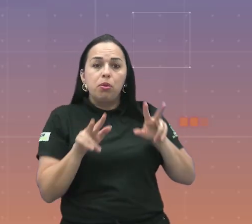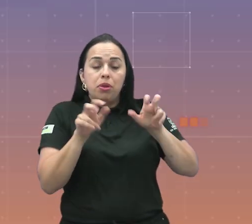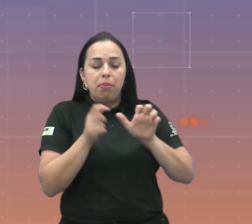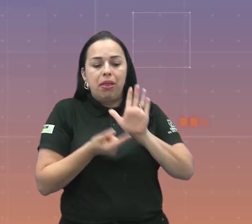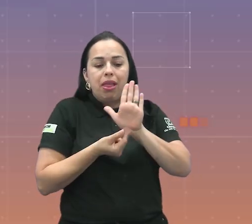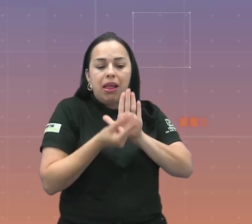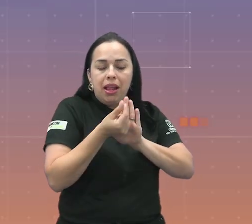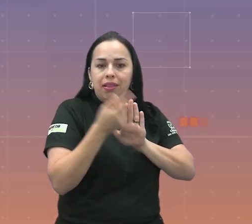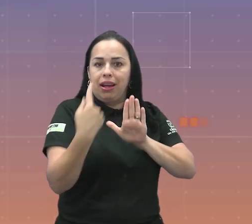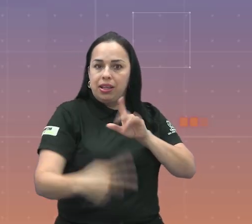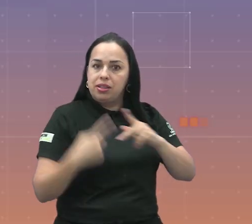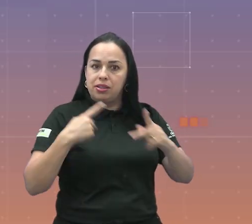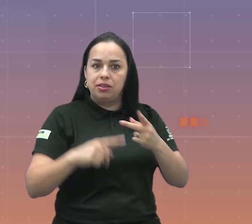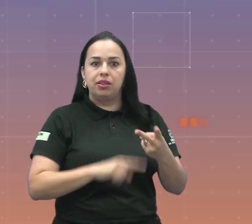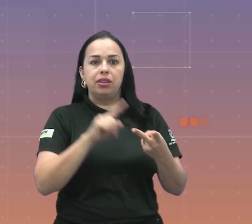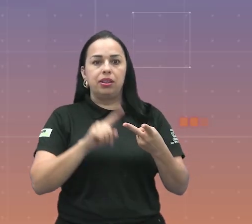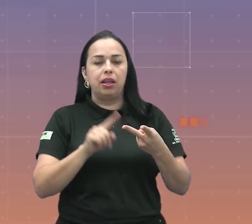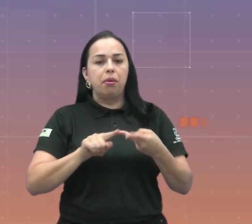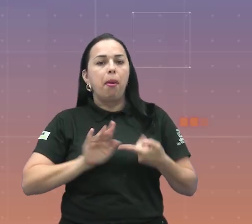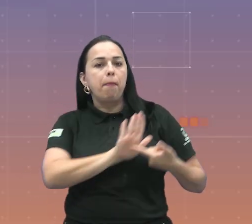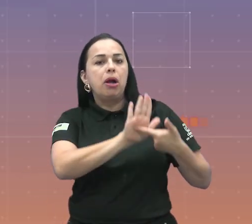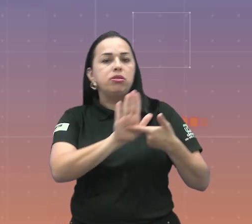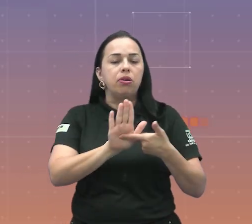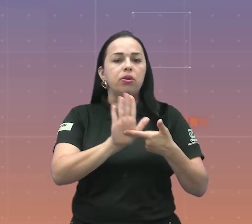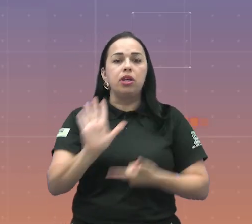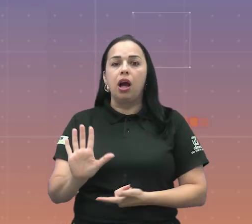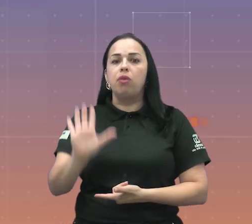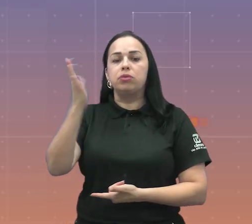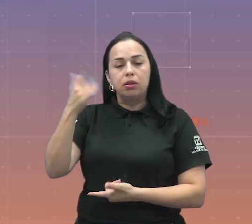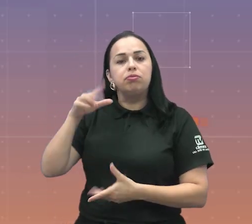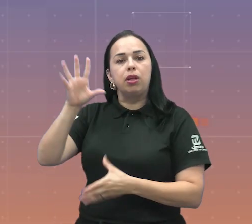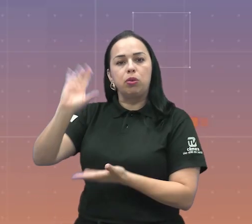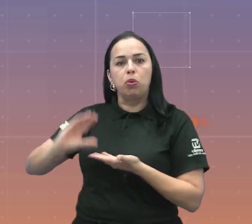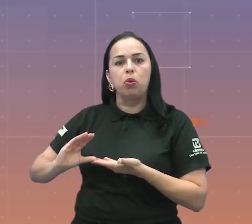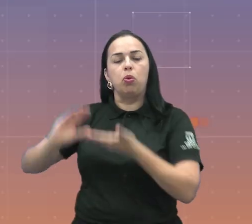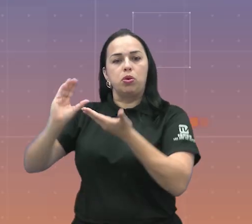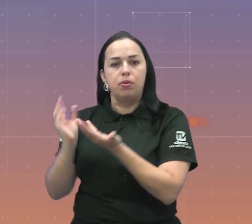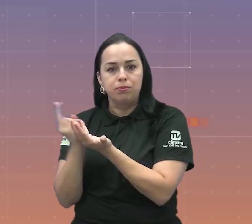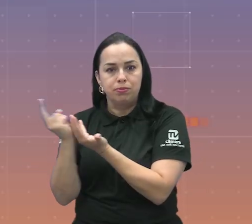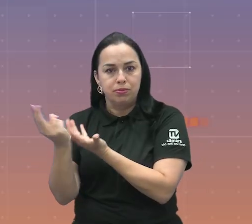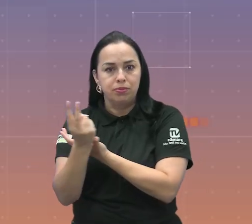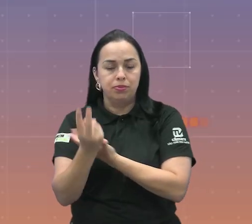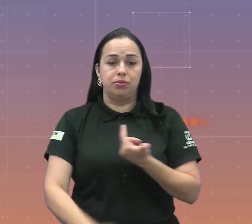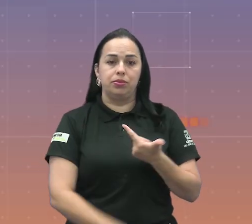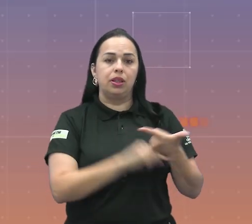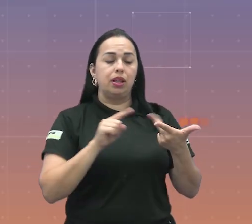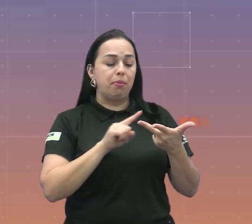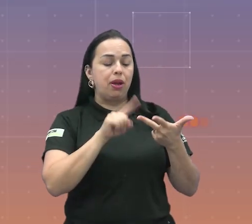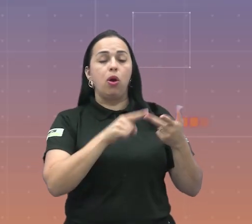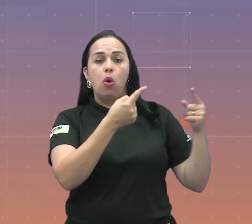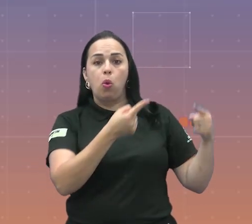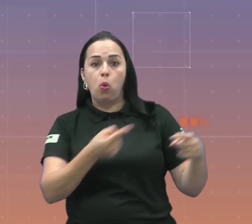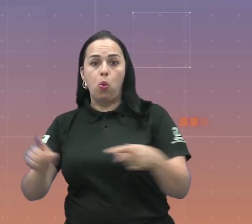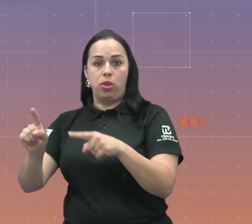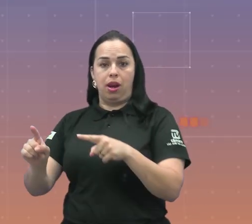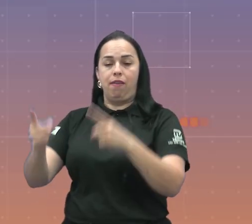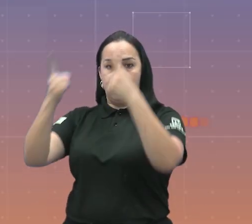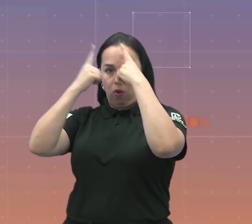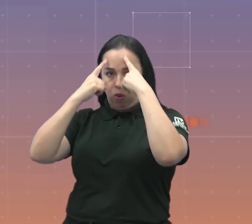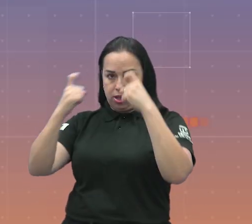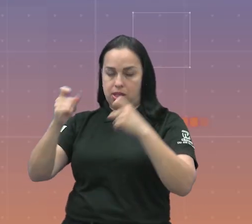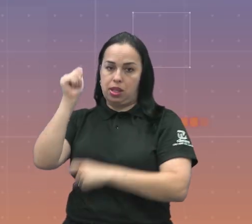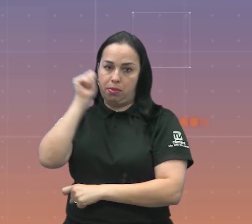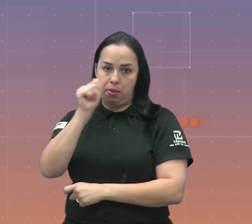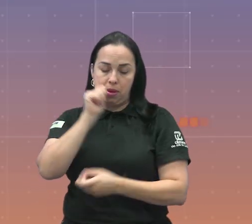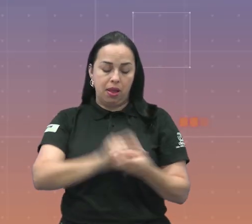orçamento do município e a prestação de contas dos conselhos tutelares. Vamos falar ainda sobre as ações de combate à violência contra a